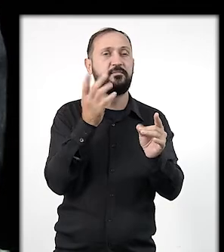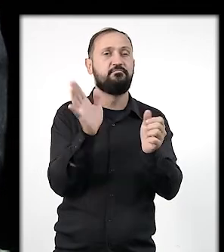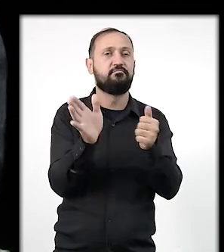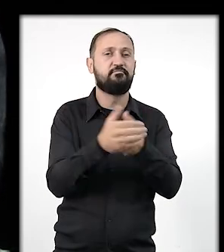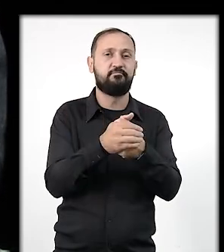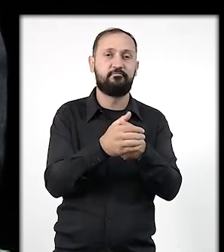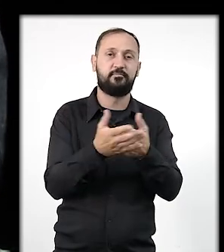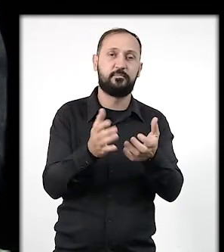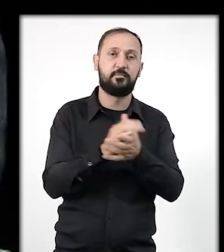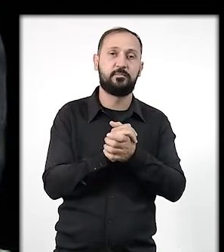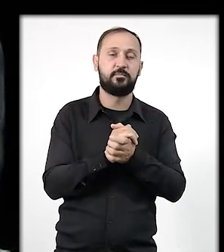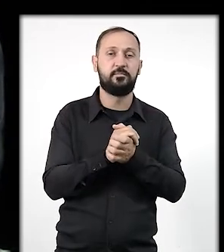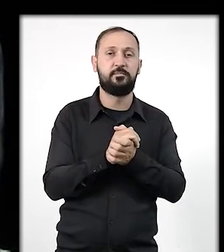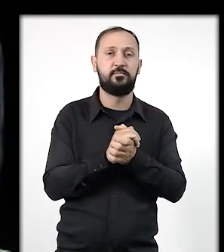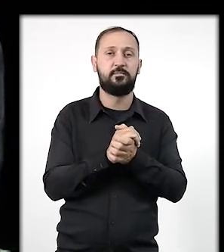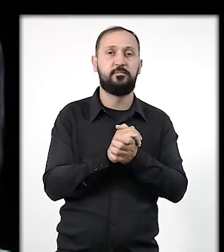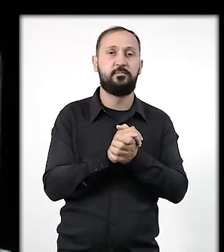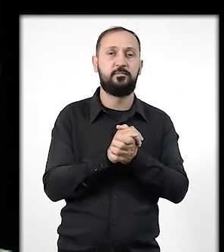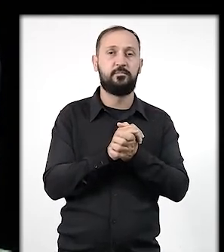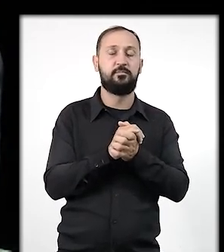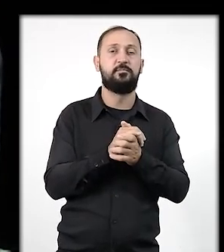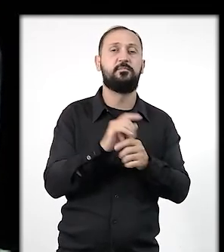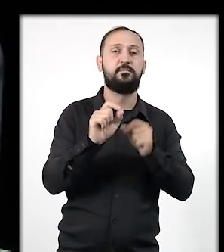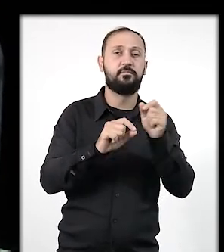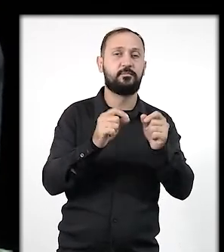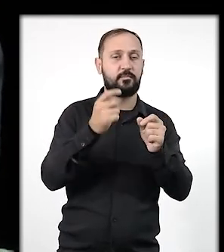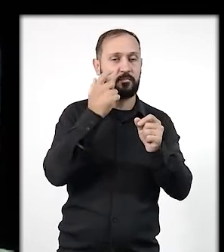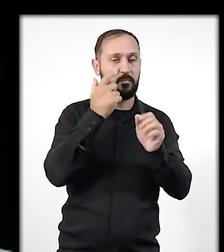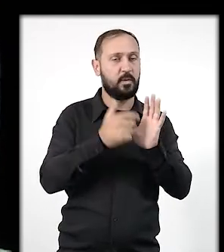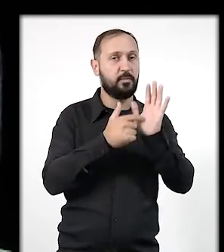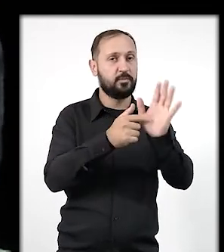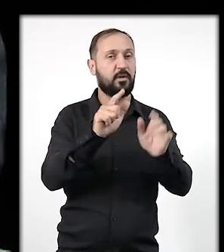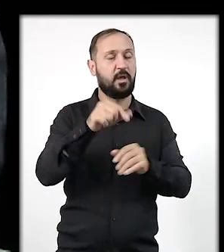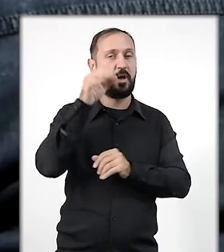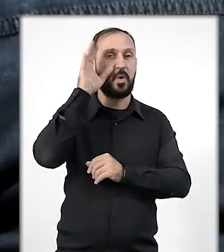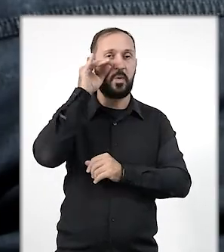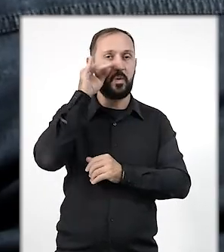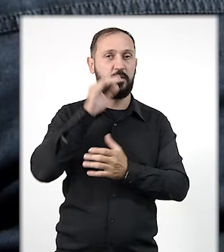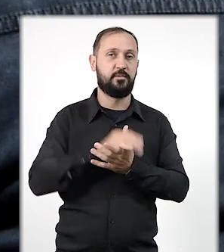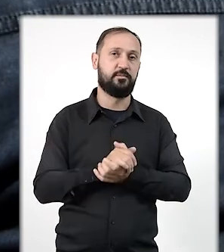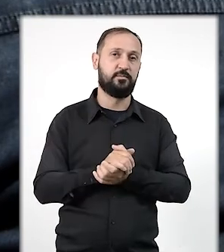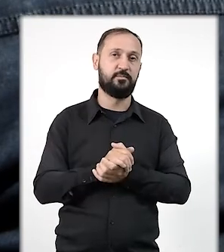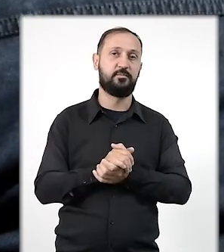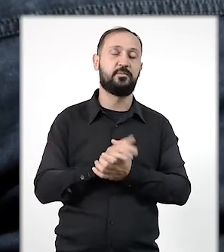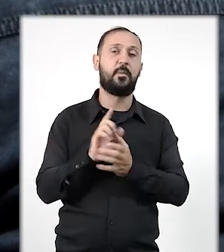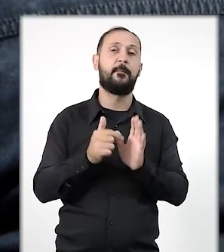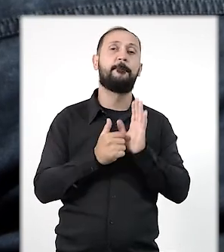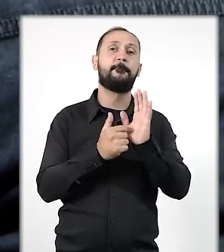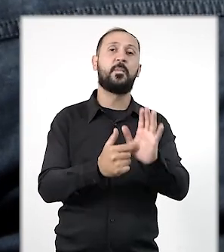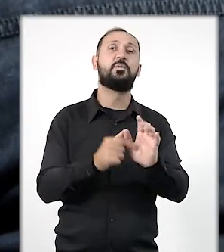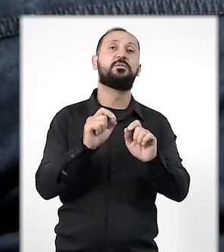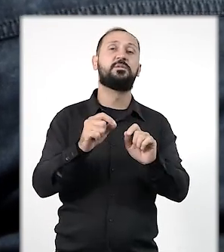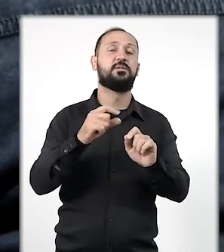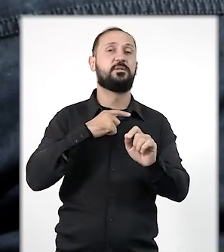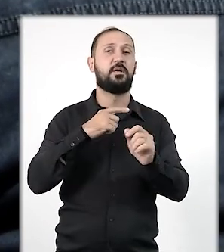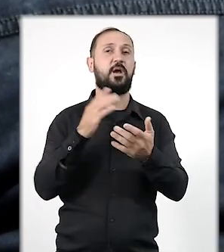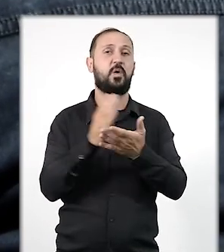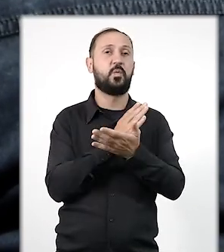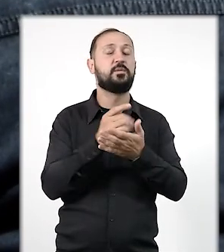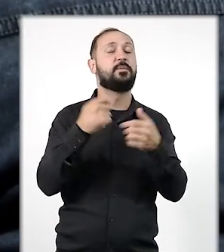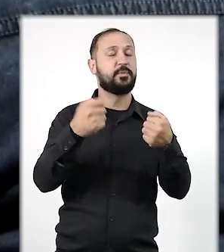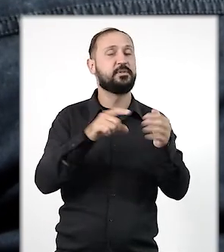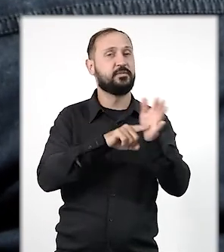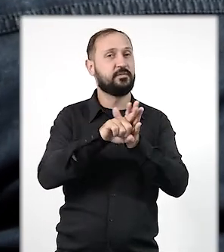processo. Esses achados, né, que se mostraram curiosos, eles dão uma pista de que existem elementos a serem